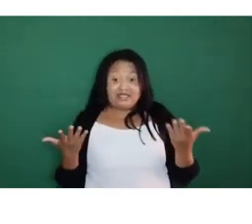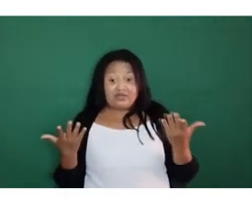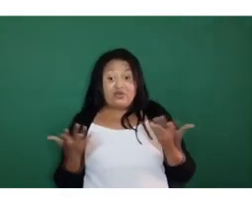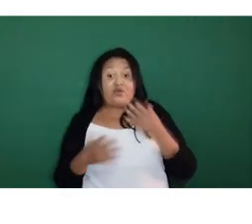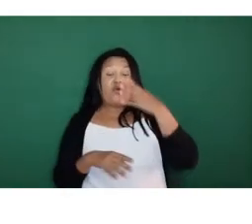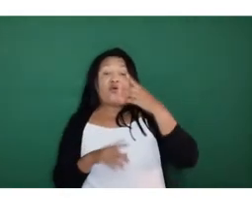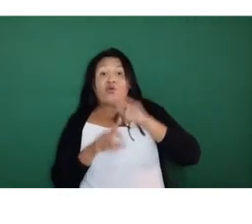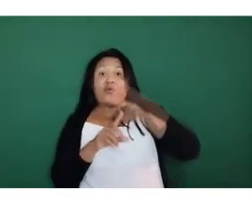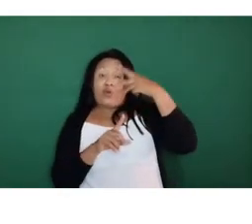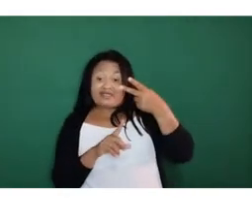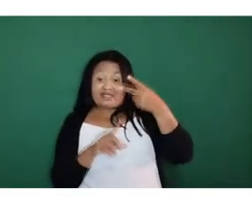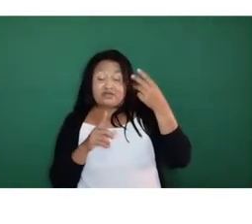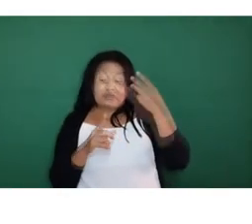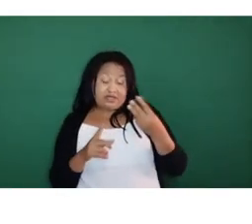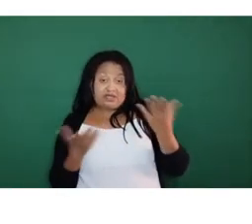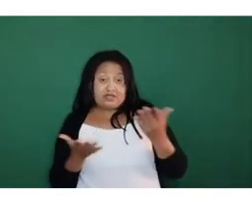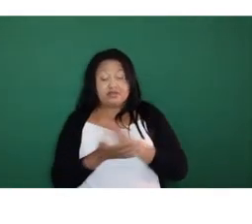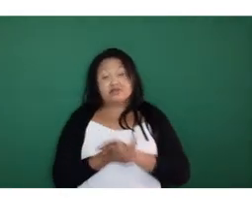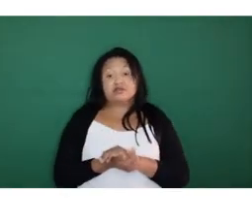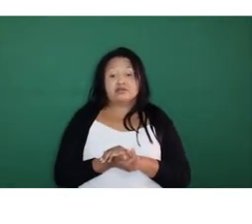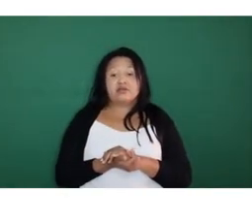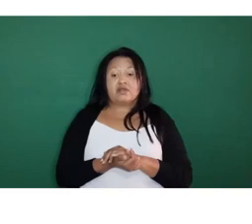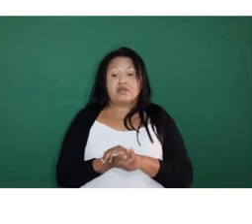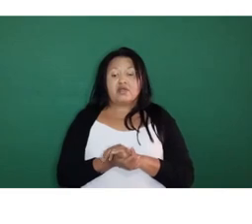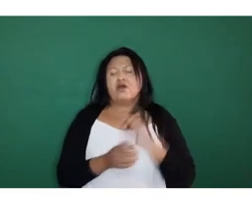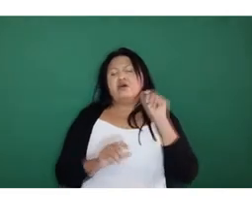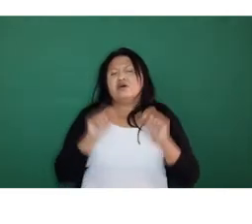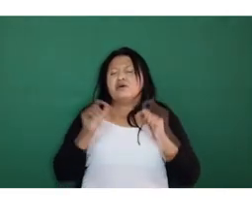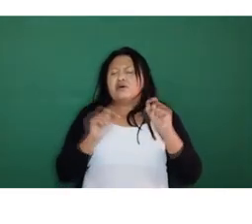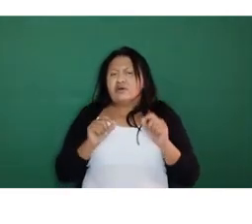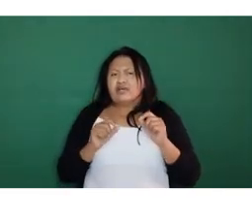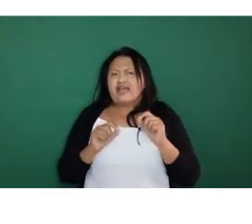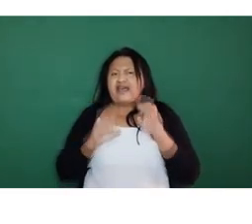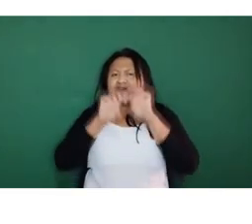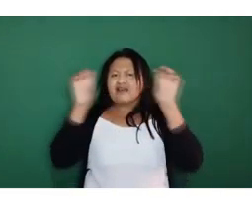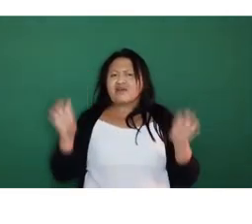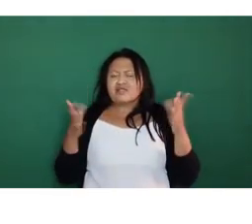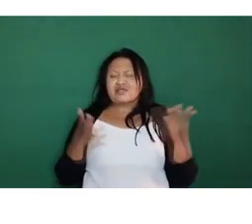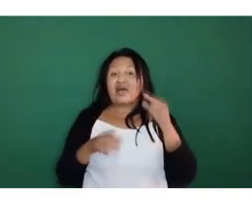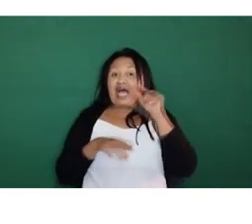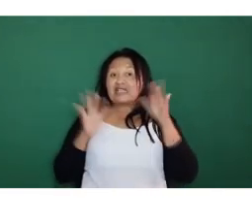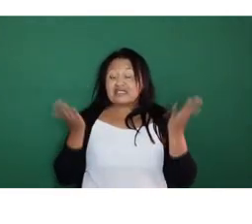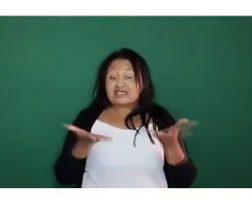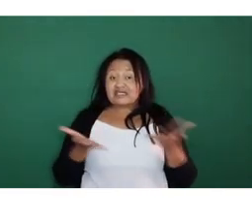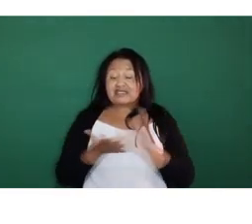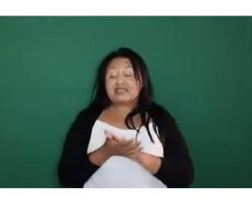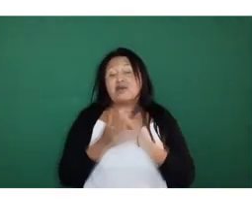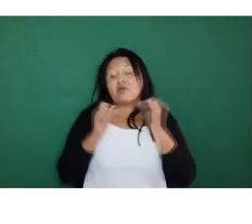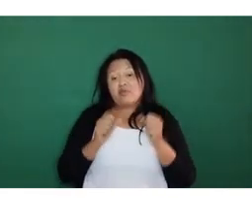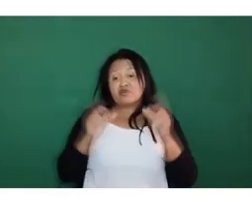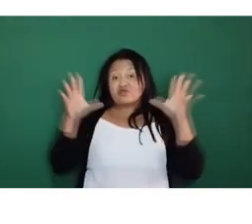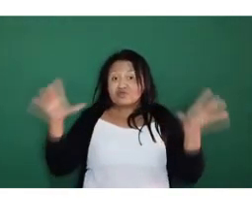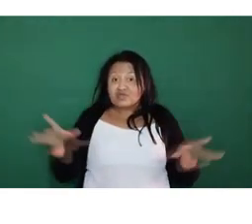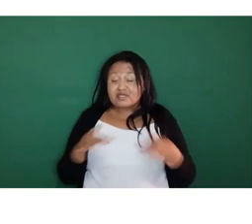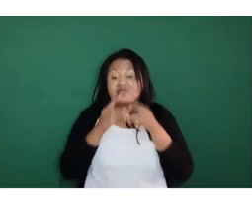continua 3 t ao quadrado O que é que essa equação me diz dessa forma eu posso simplificar